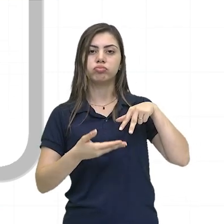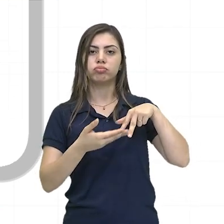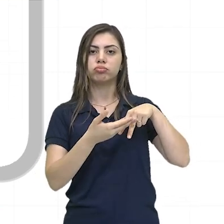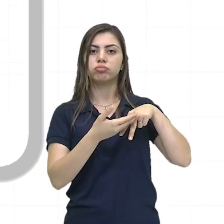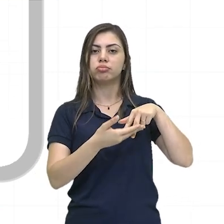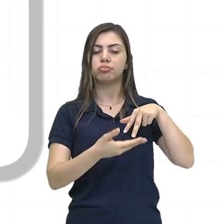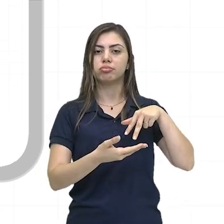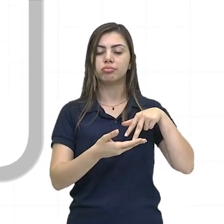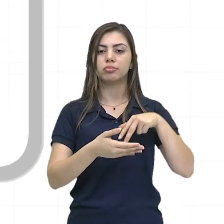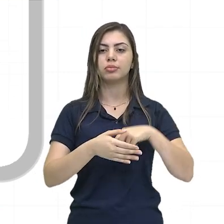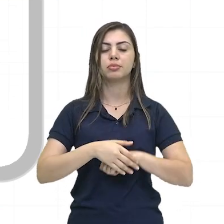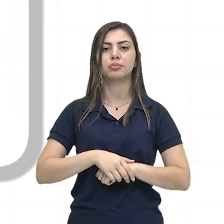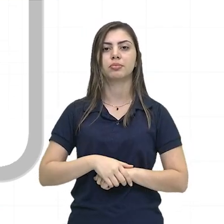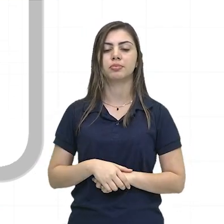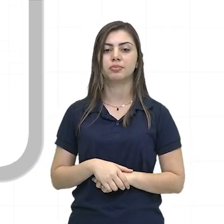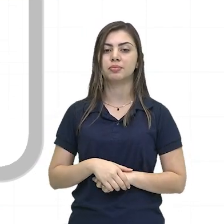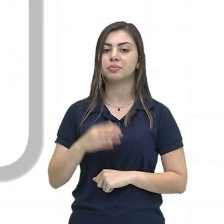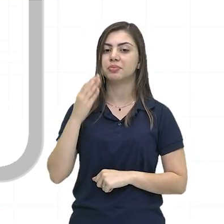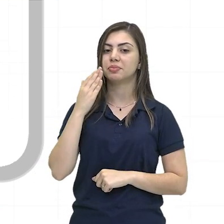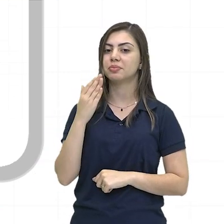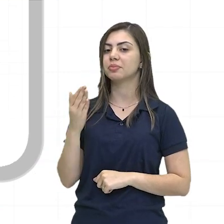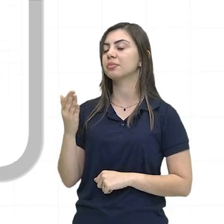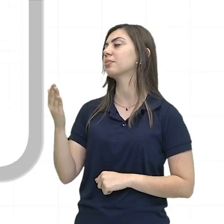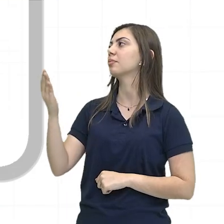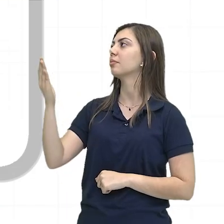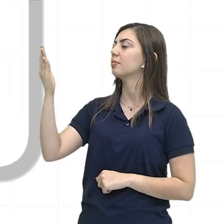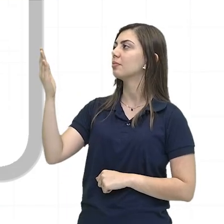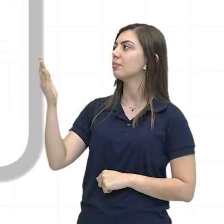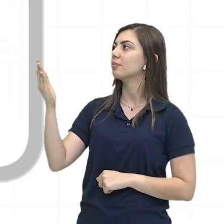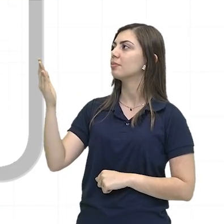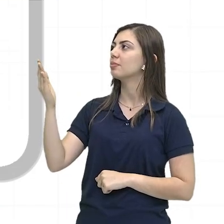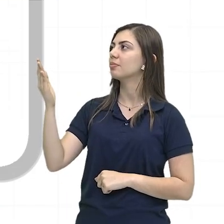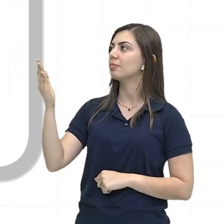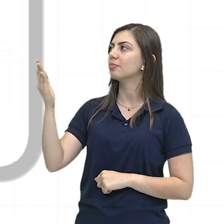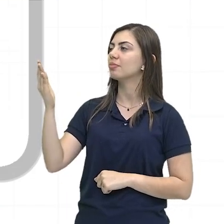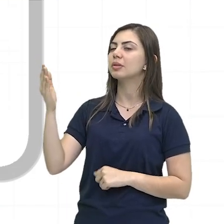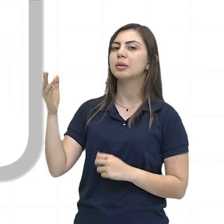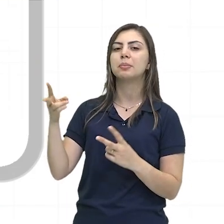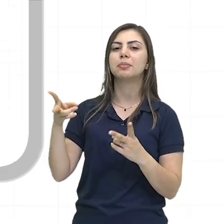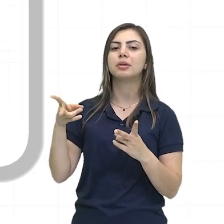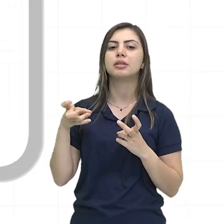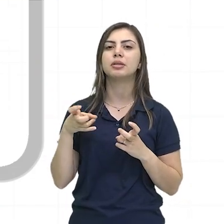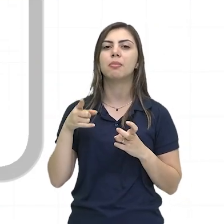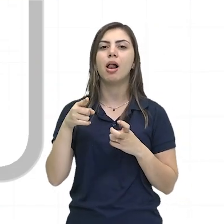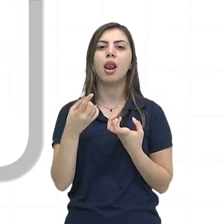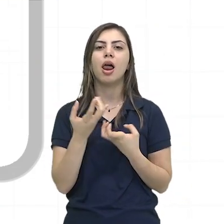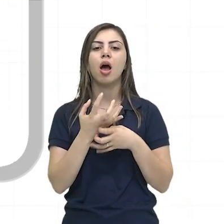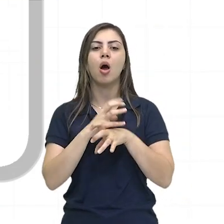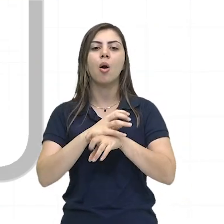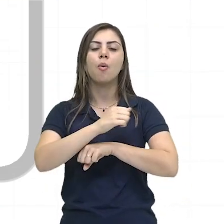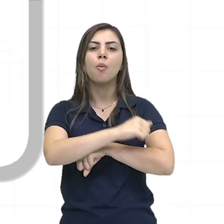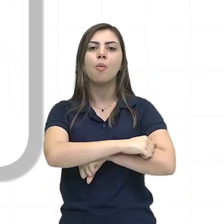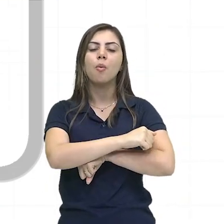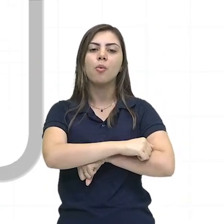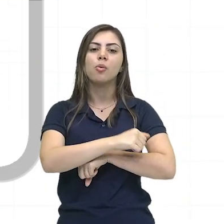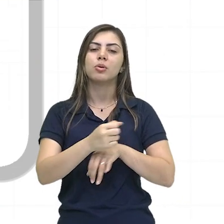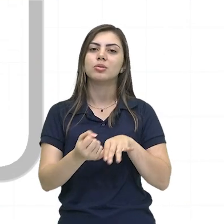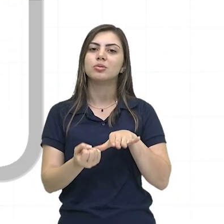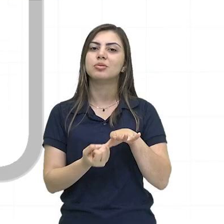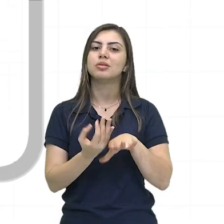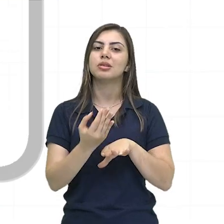membros inferiores. Então, tudo isso aí está formando a anatomia do sistema